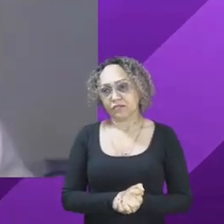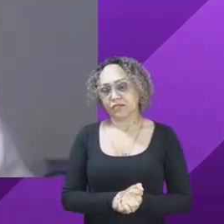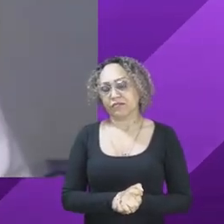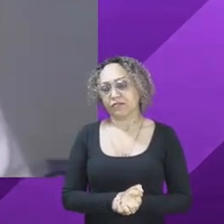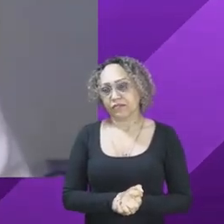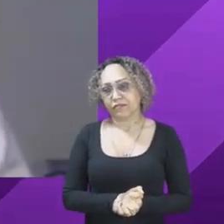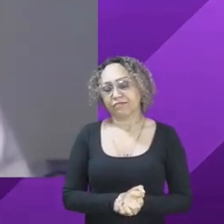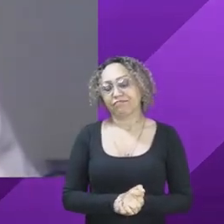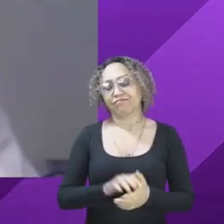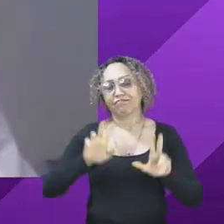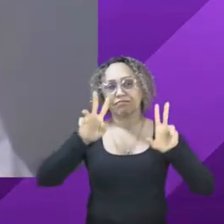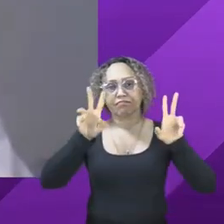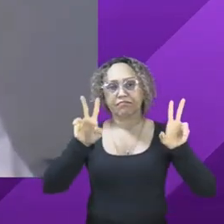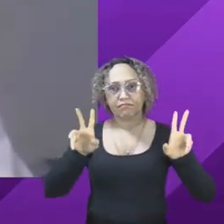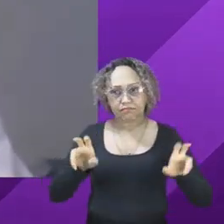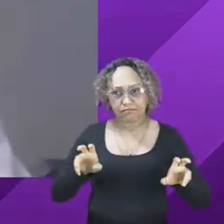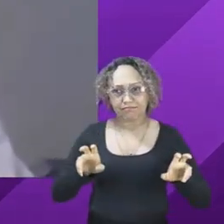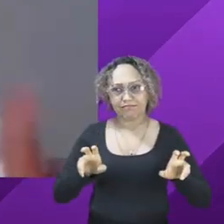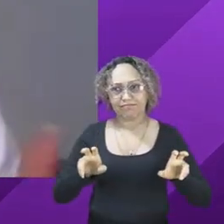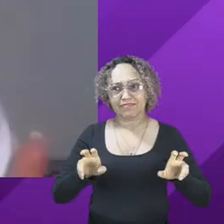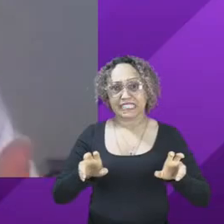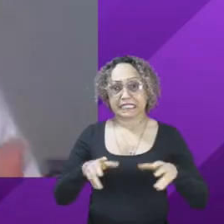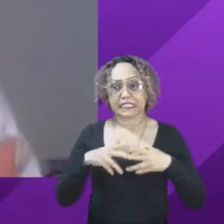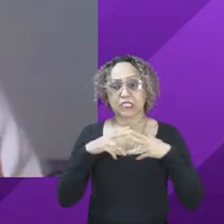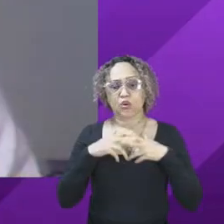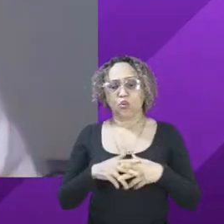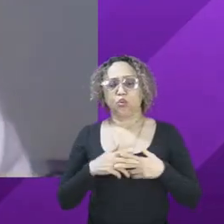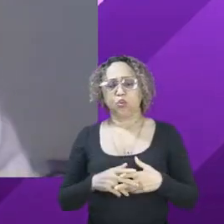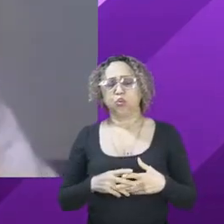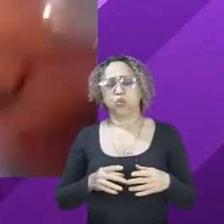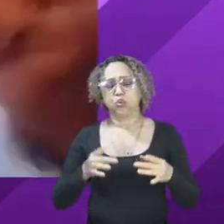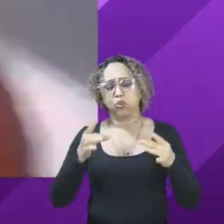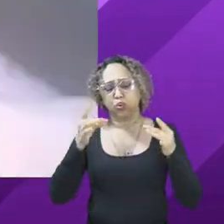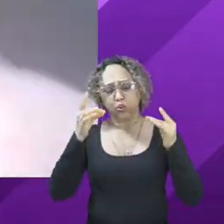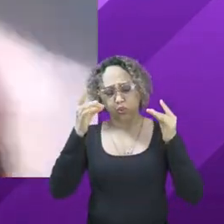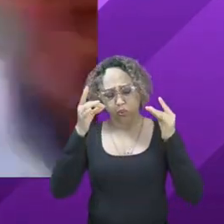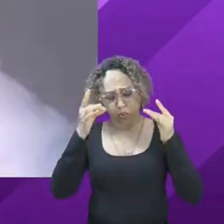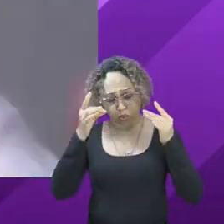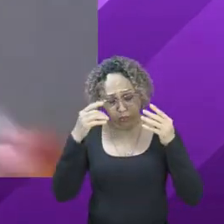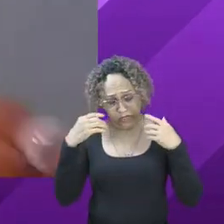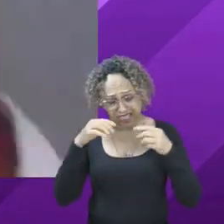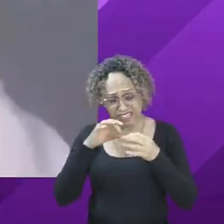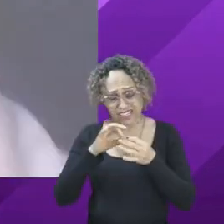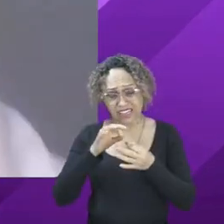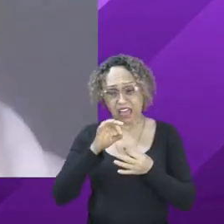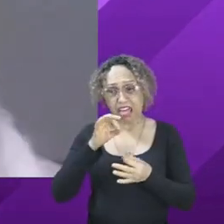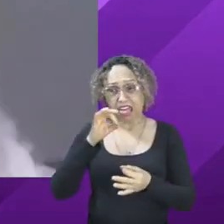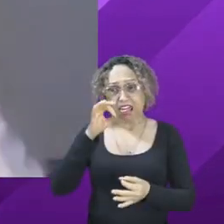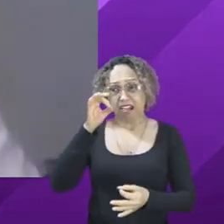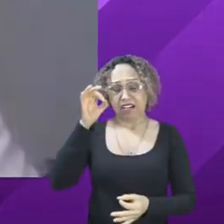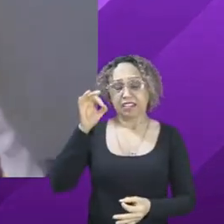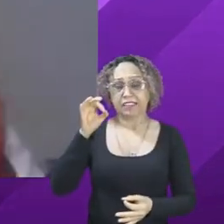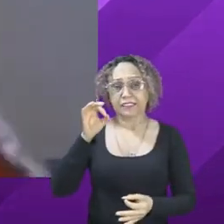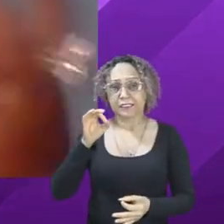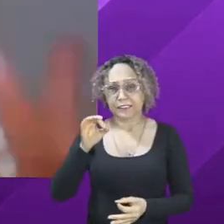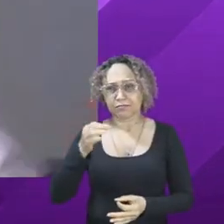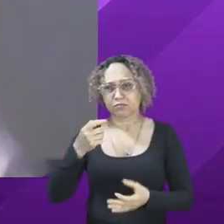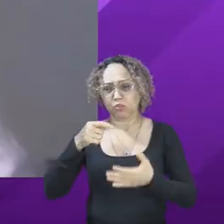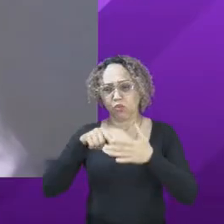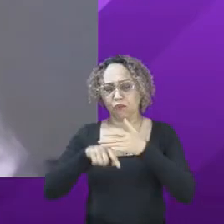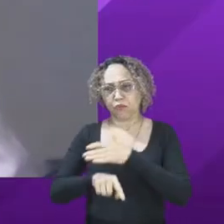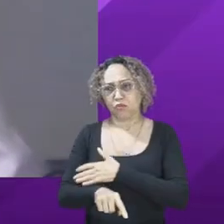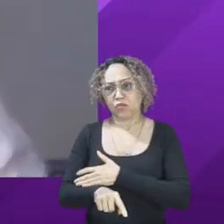É um assunto muito complexo, né? Muito grande, se a gente for pensar, né, que a gente está falando de uma história